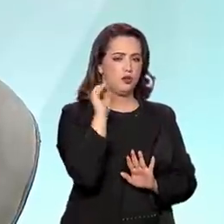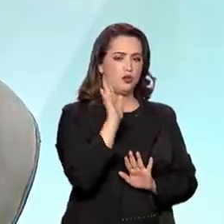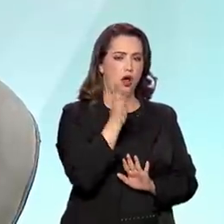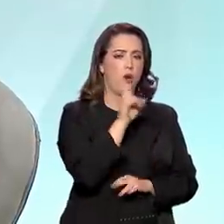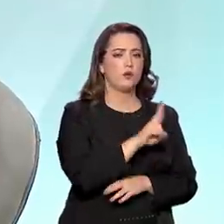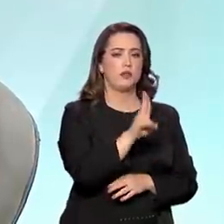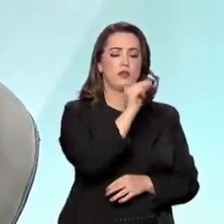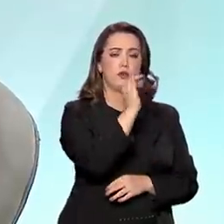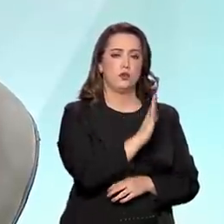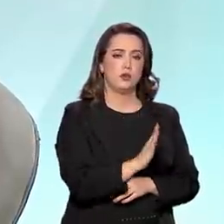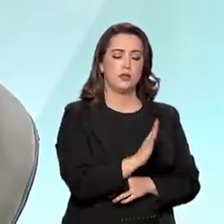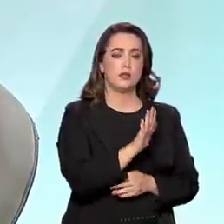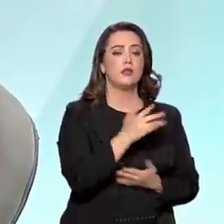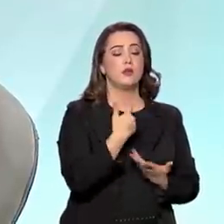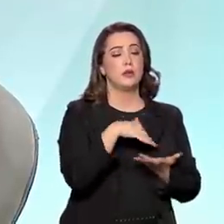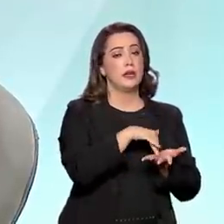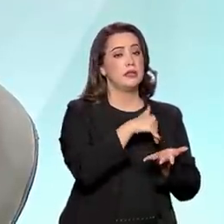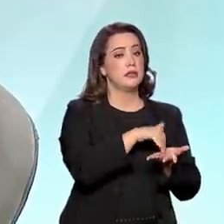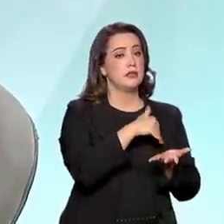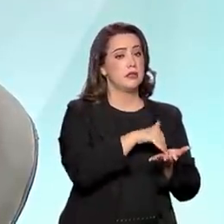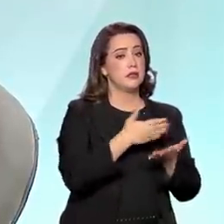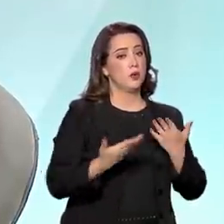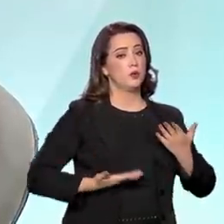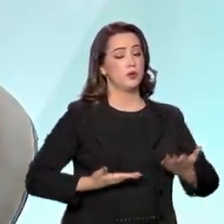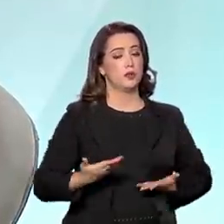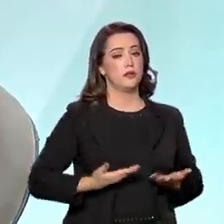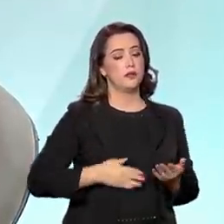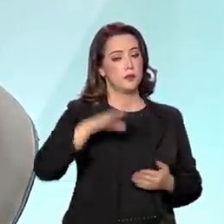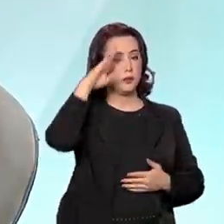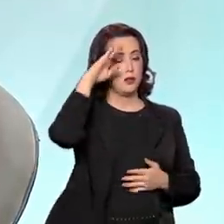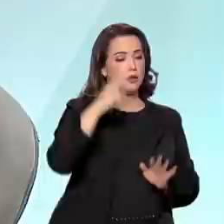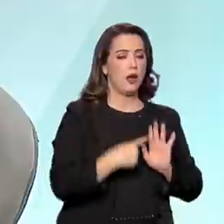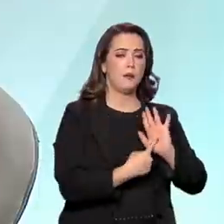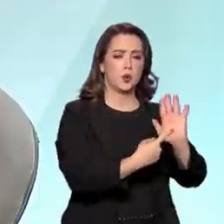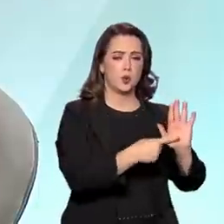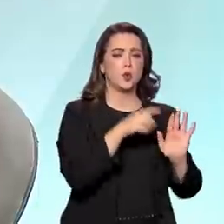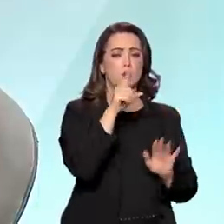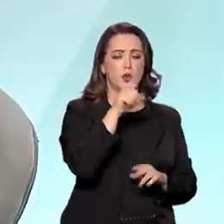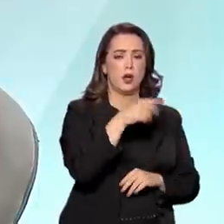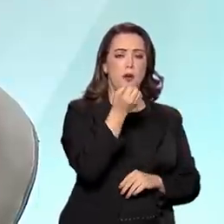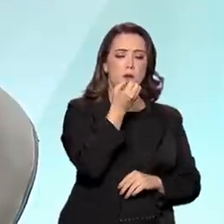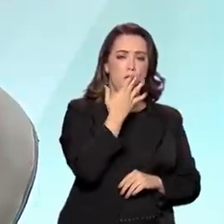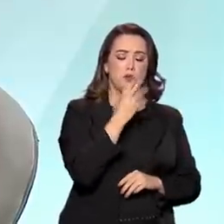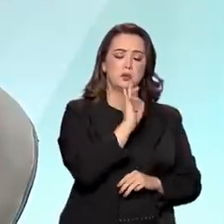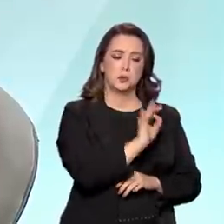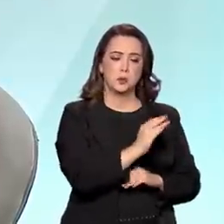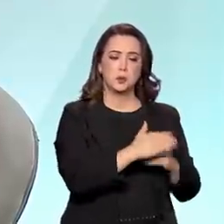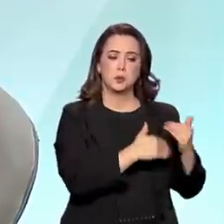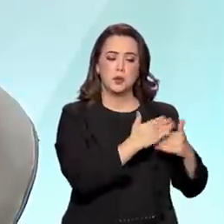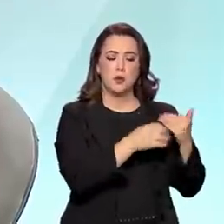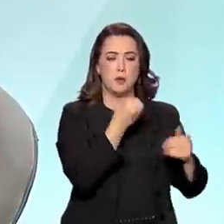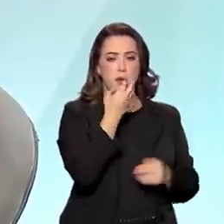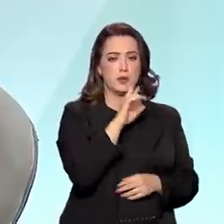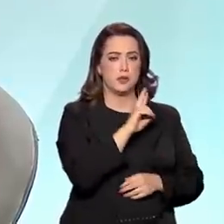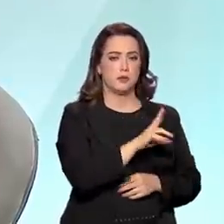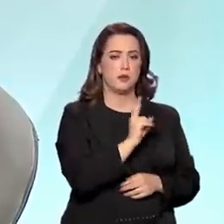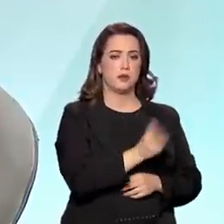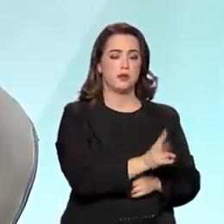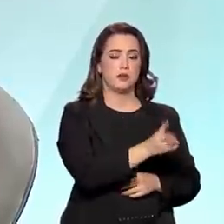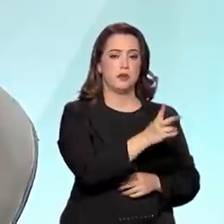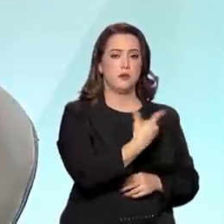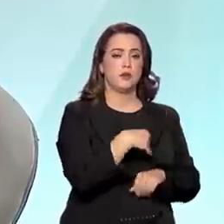serviço militar por constrição e foi mostrou-se adequado Então como tava dando certo e tem sido de bons resultados